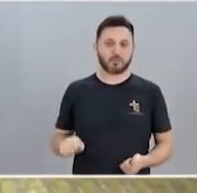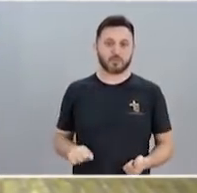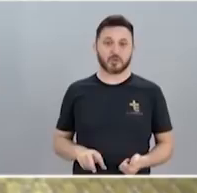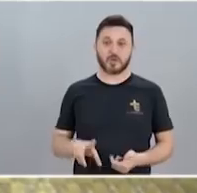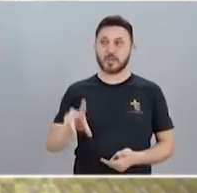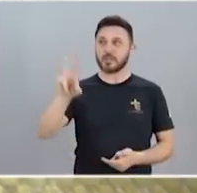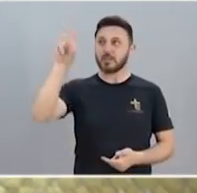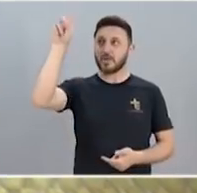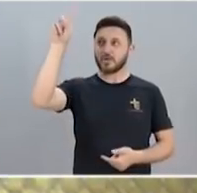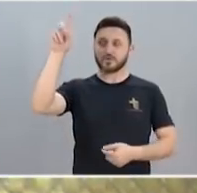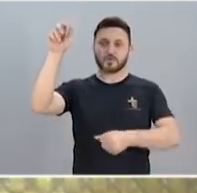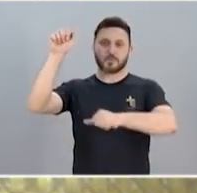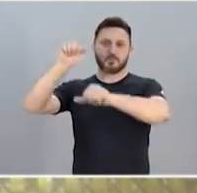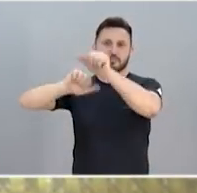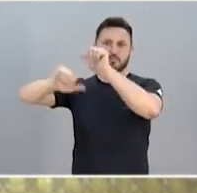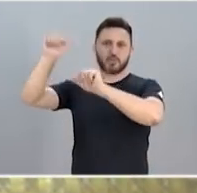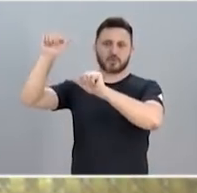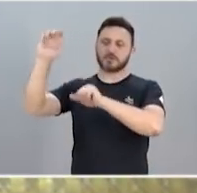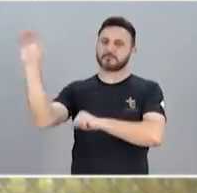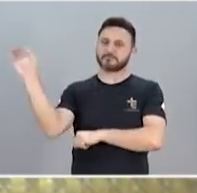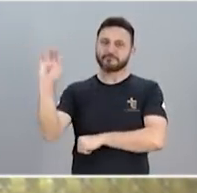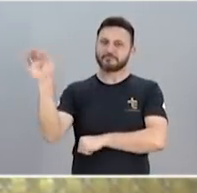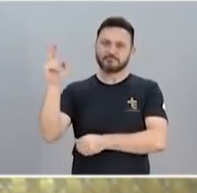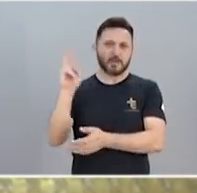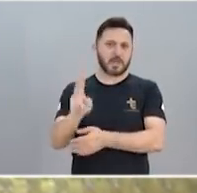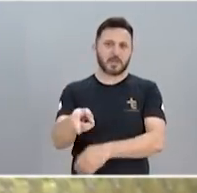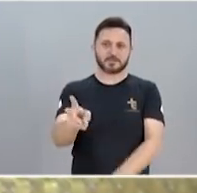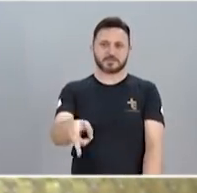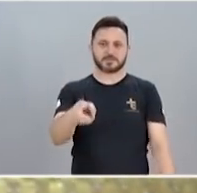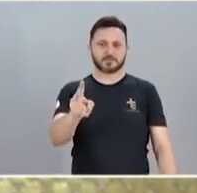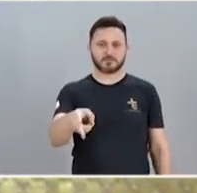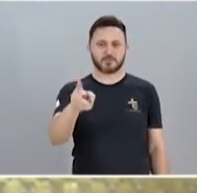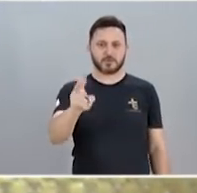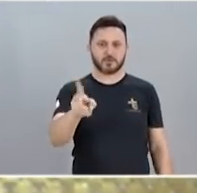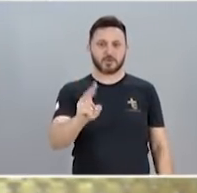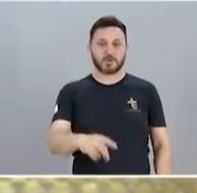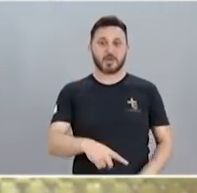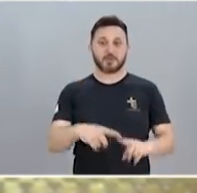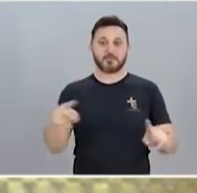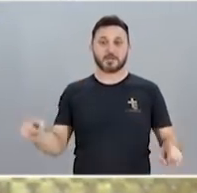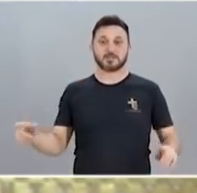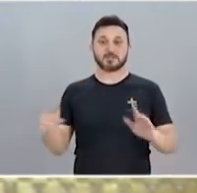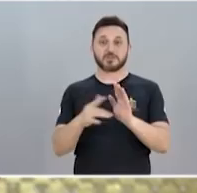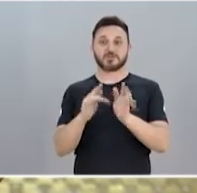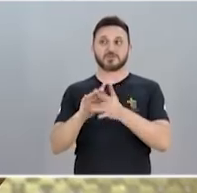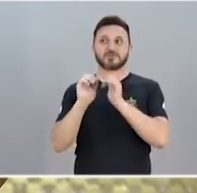Deus imutável e infinito, já estava o Filho e o Espírito.